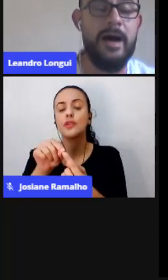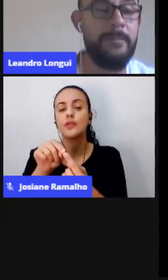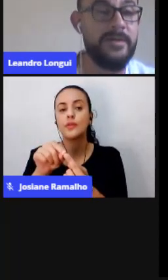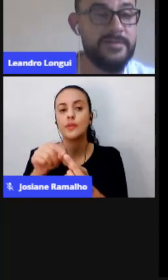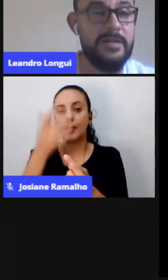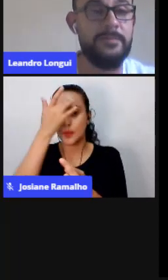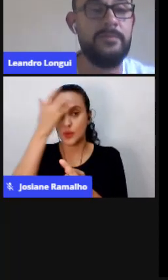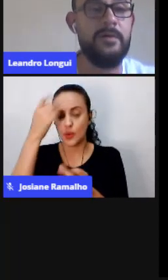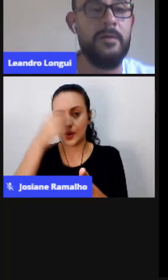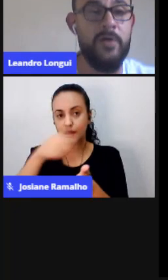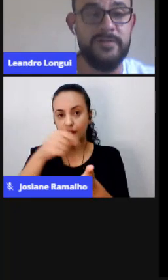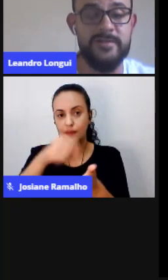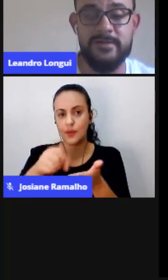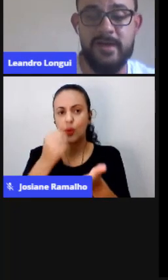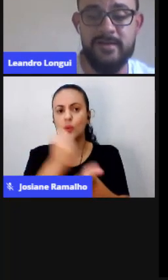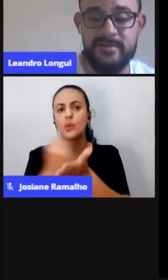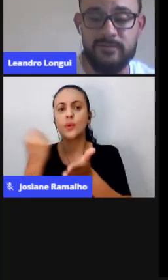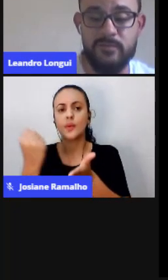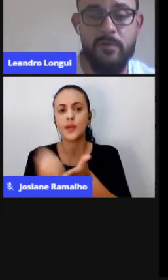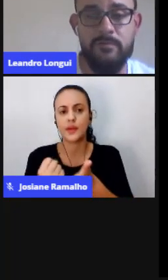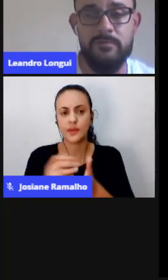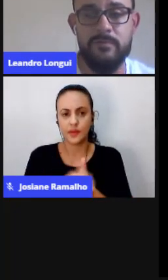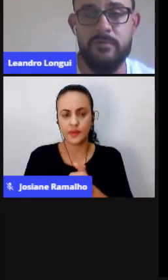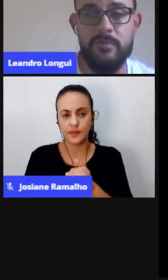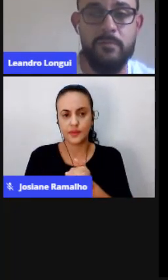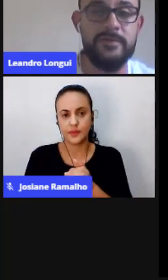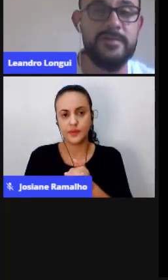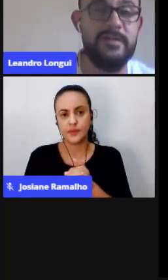que, a princípio, podem ser realizados